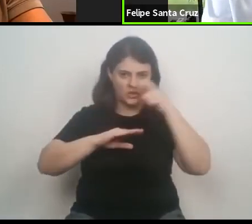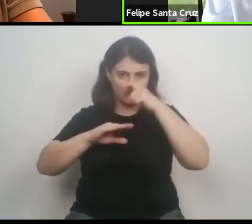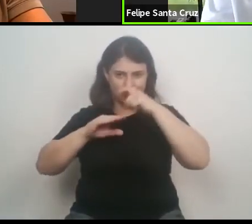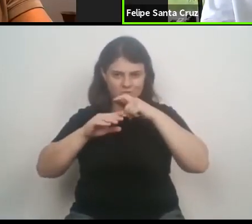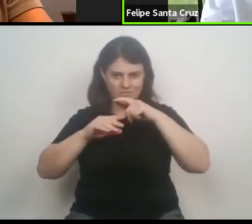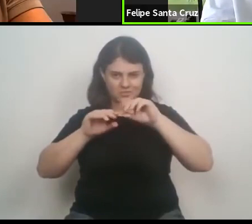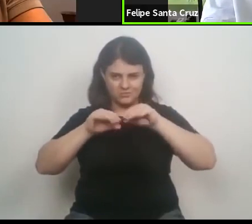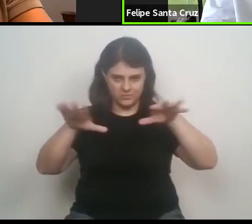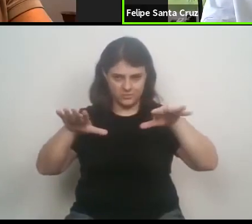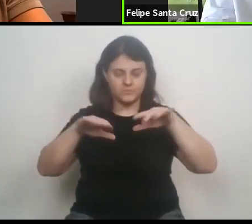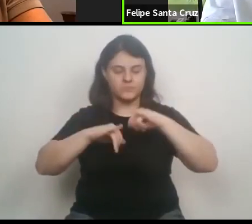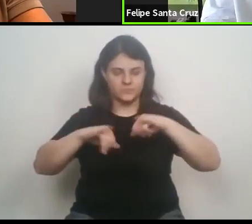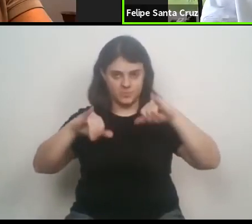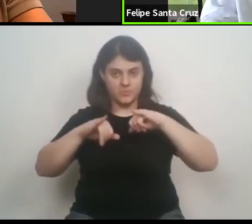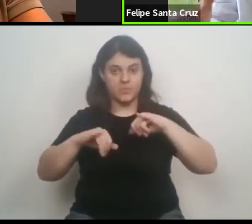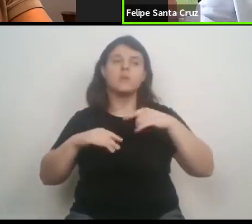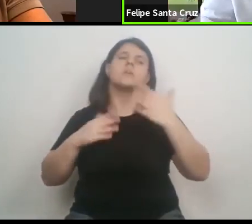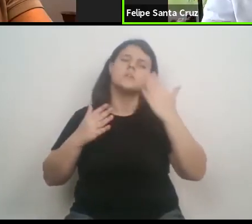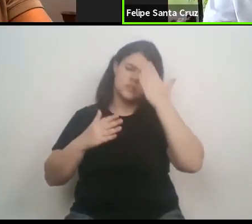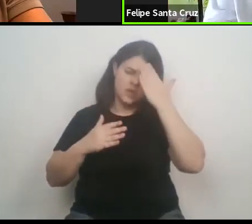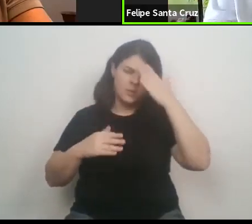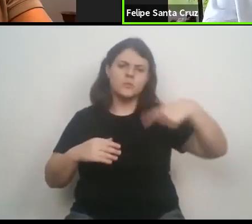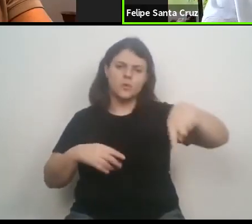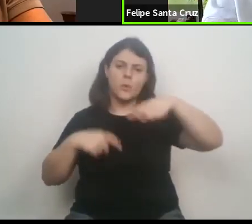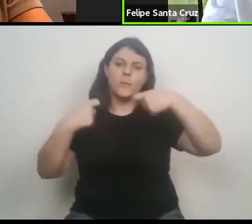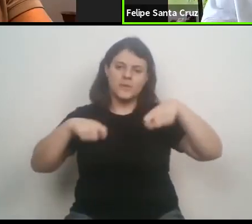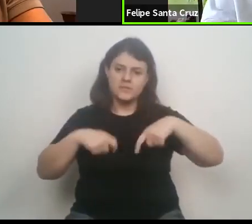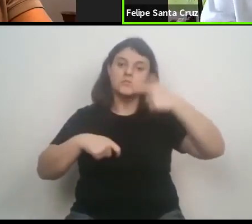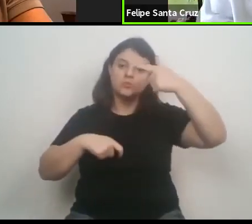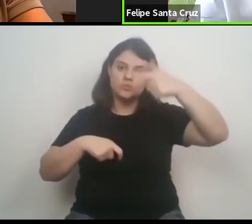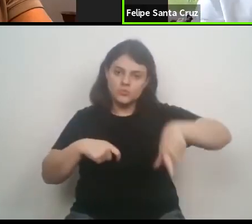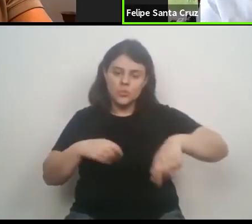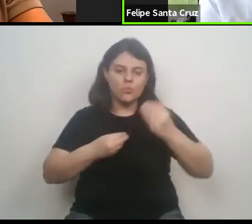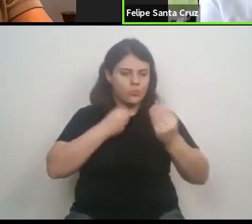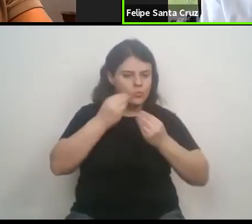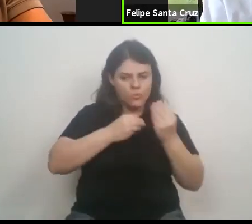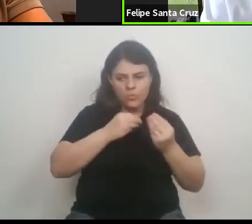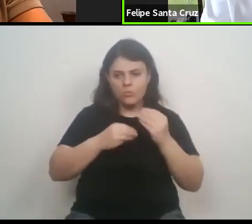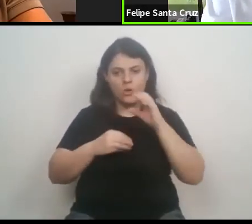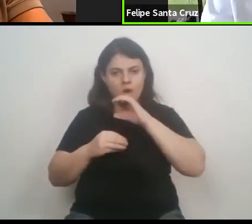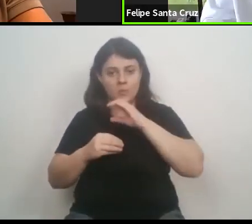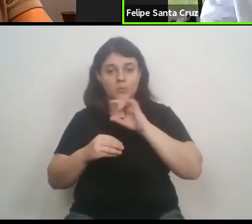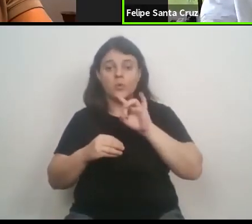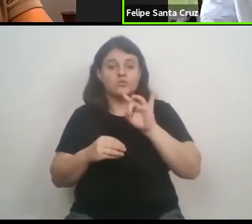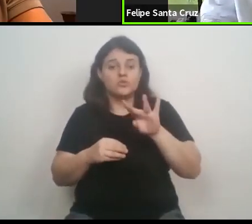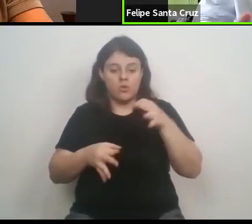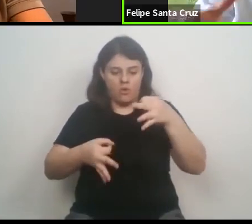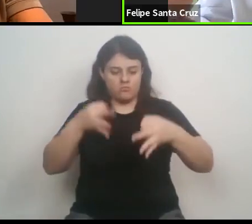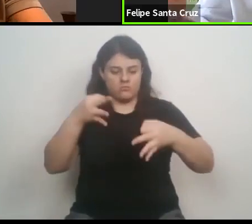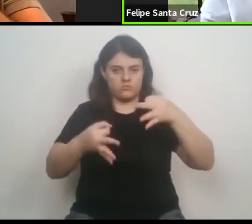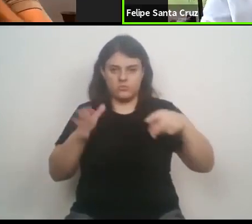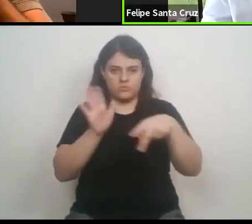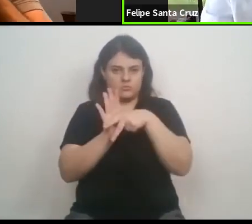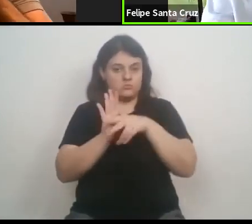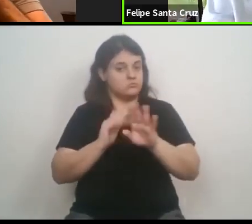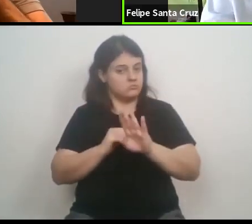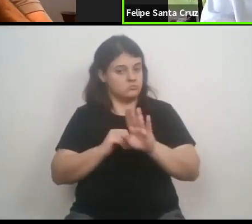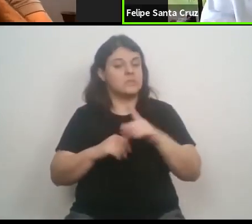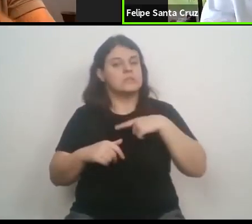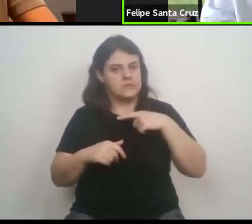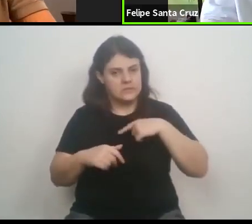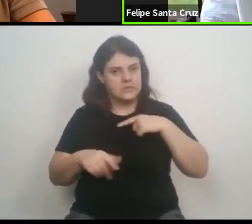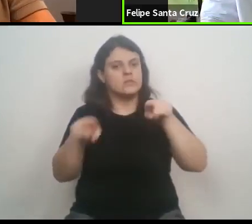nós precisamos ter instrumentos eficazes, e volto ao ponto, não são apenas da área jurídica, né? Há uma discussão aí